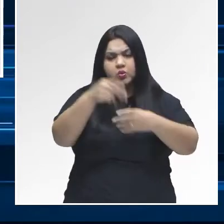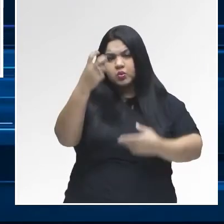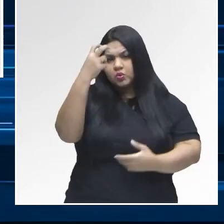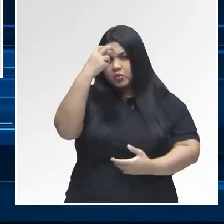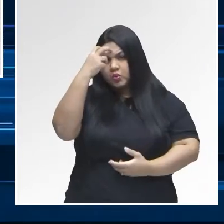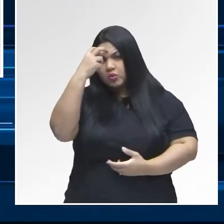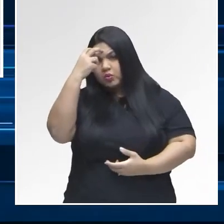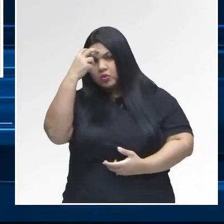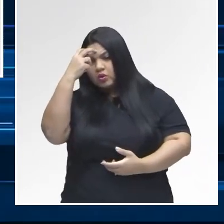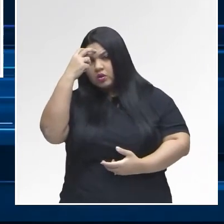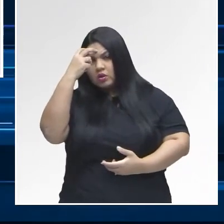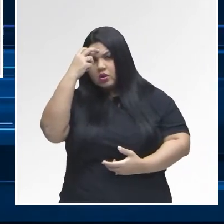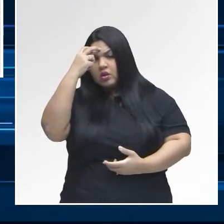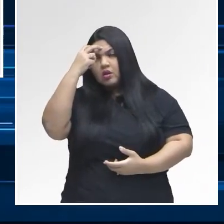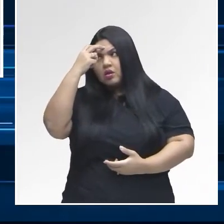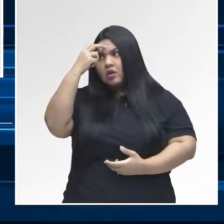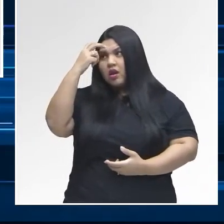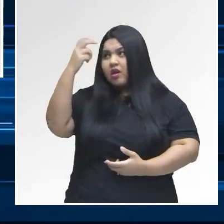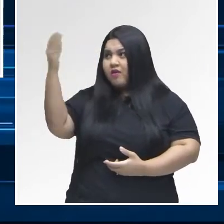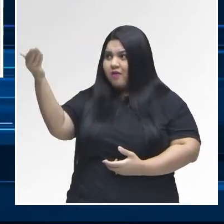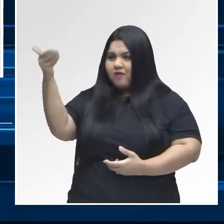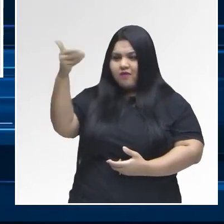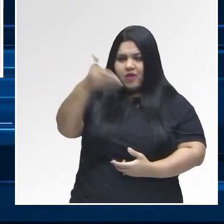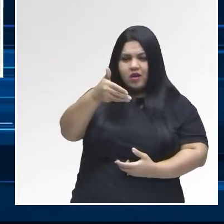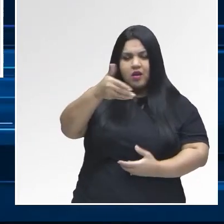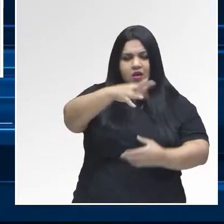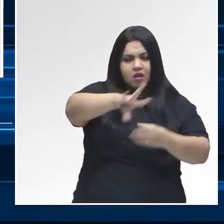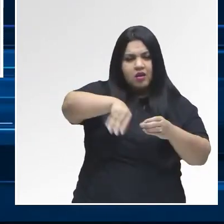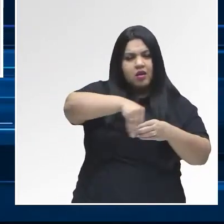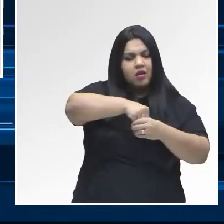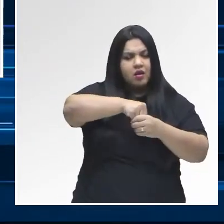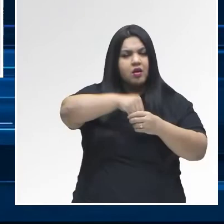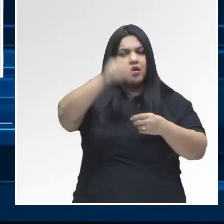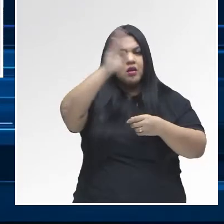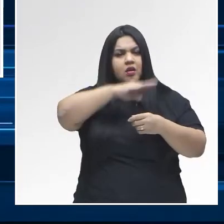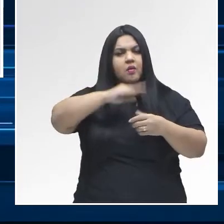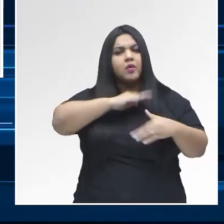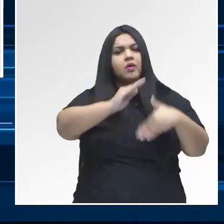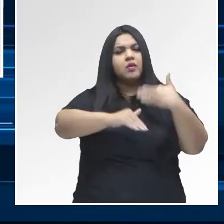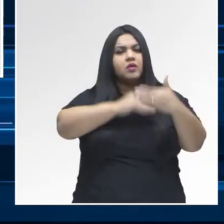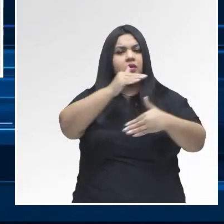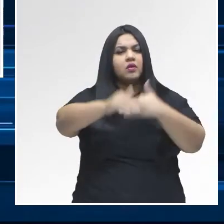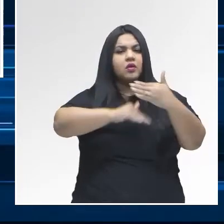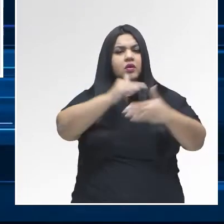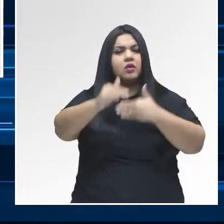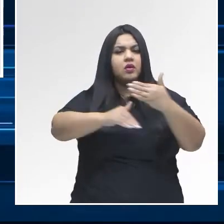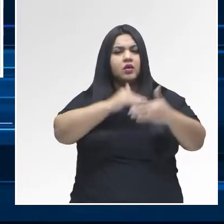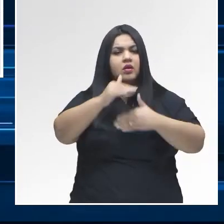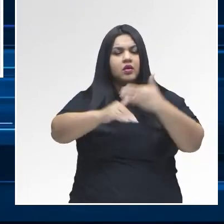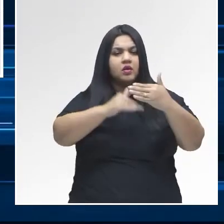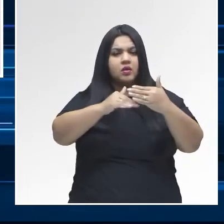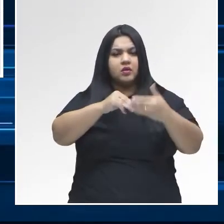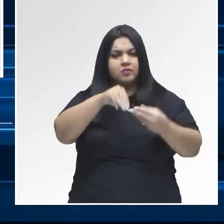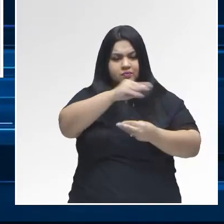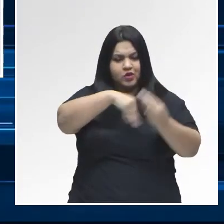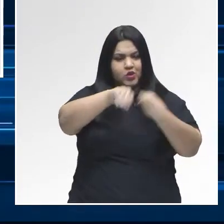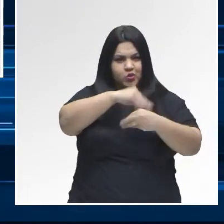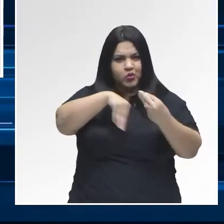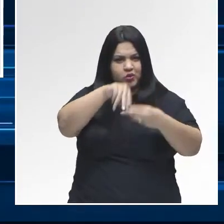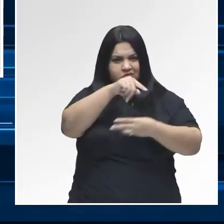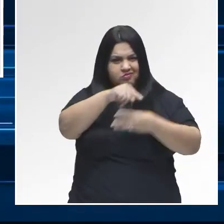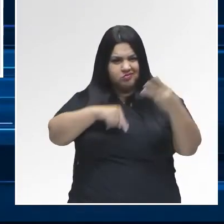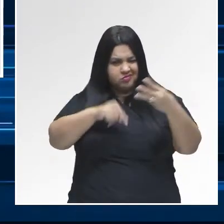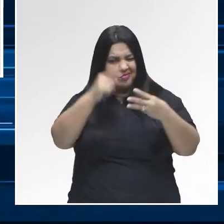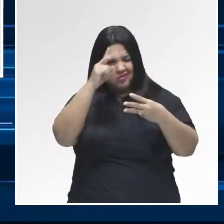foi incorporada ao Brasil através daquele processo que nós conversamos anteriormente, que foi a miscigenação. Então,